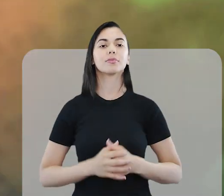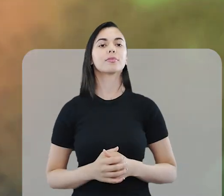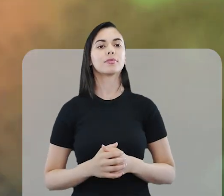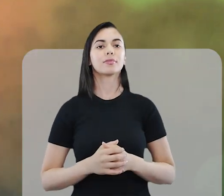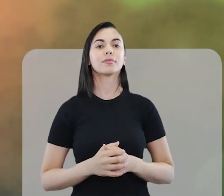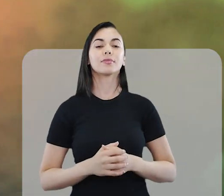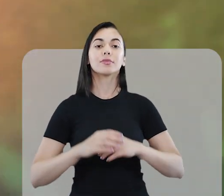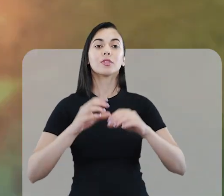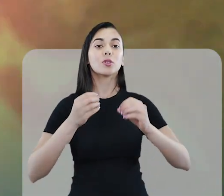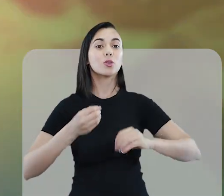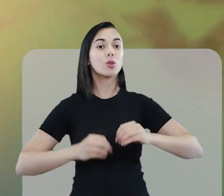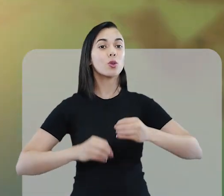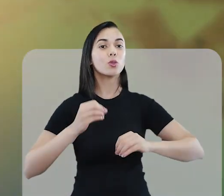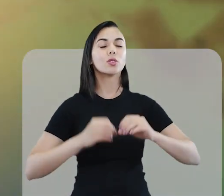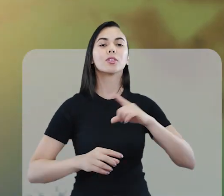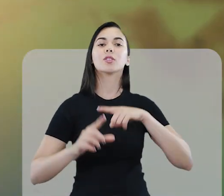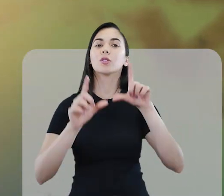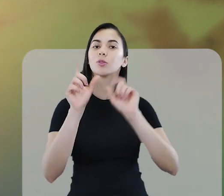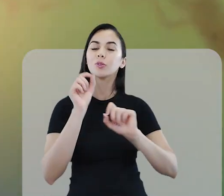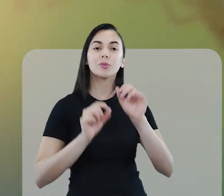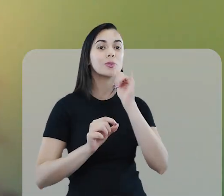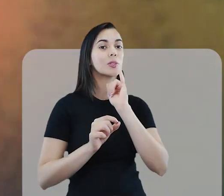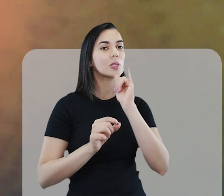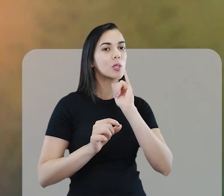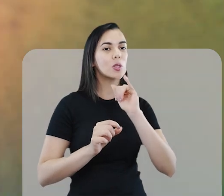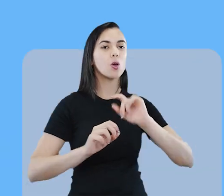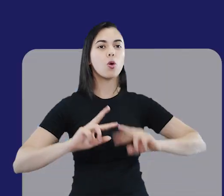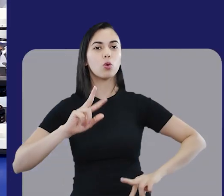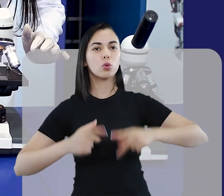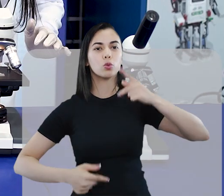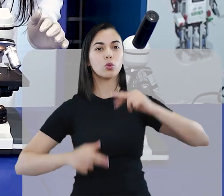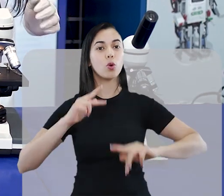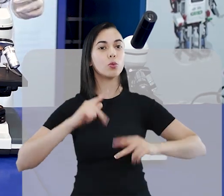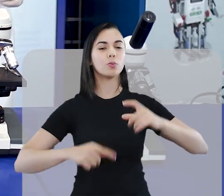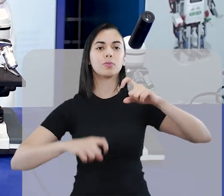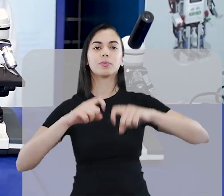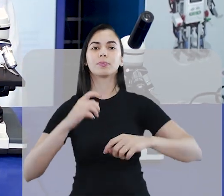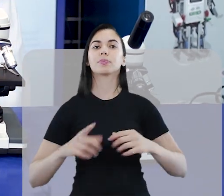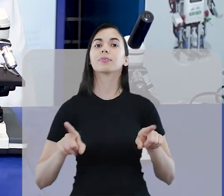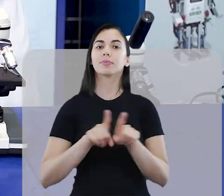também são responsáveis pela produção de hormônios sexuais.